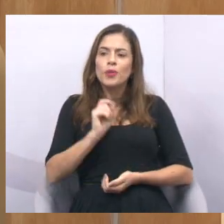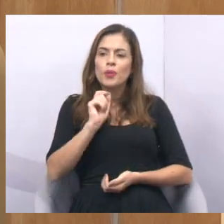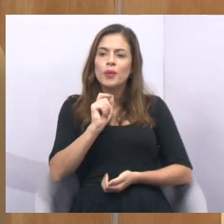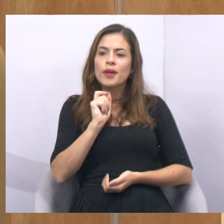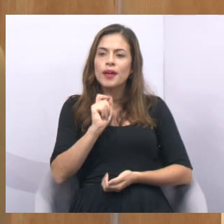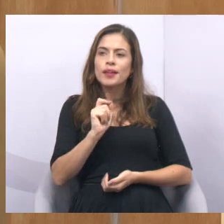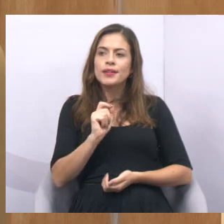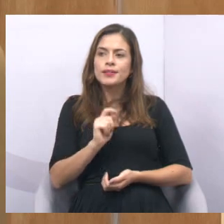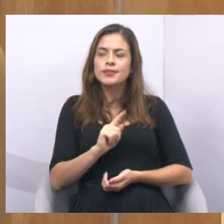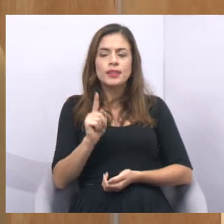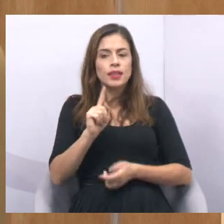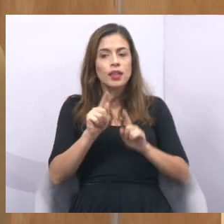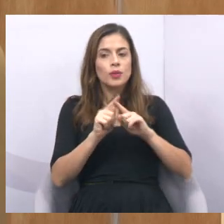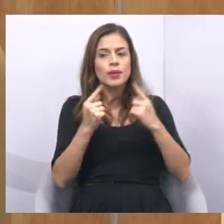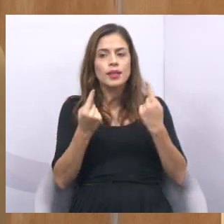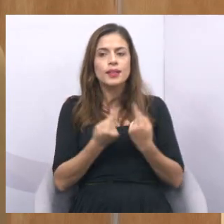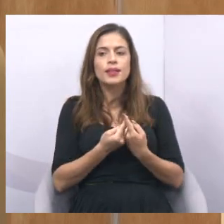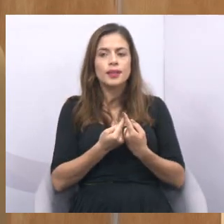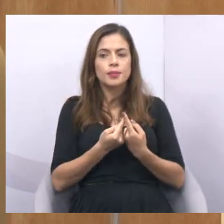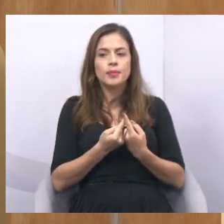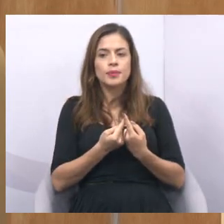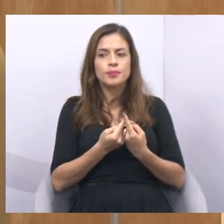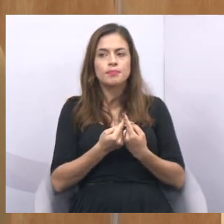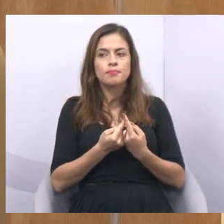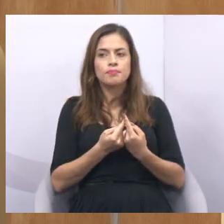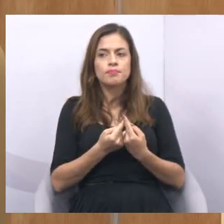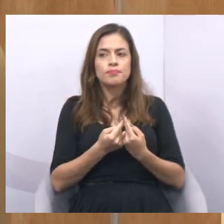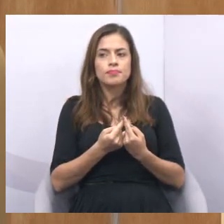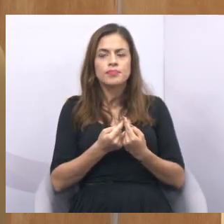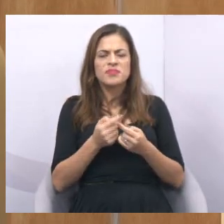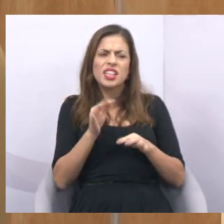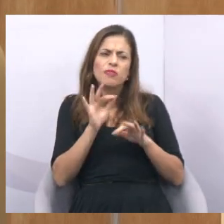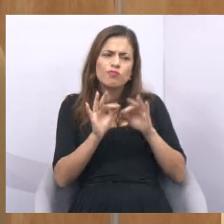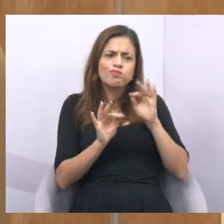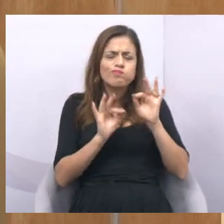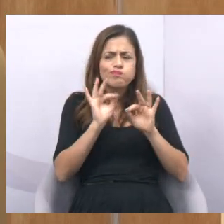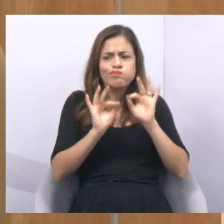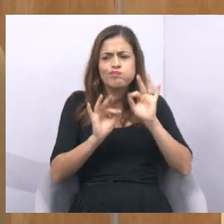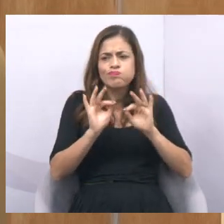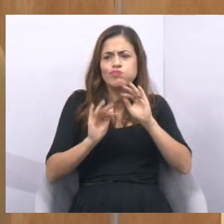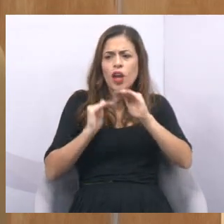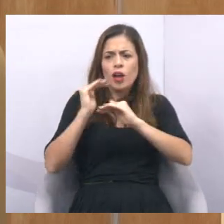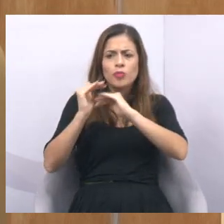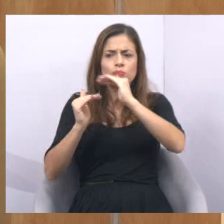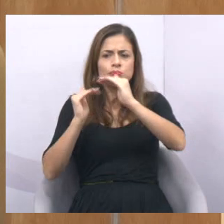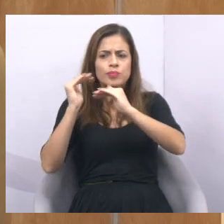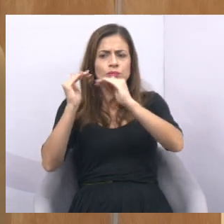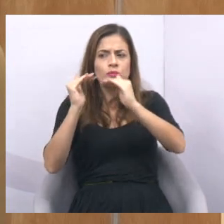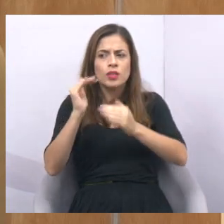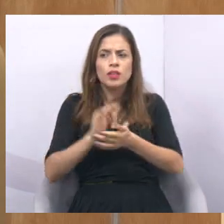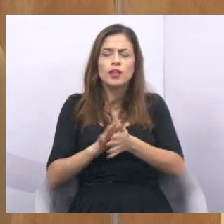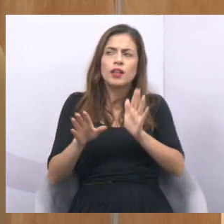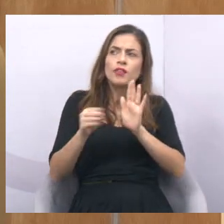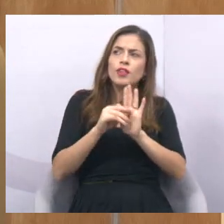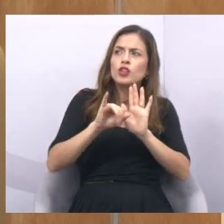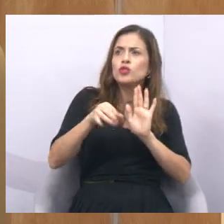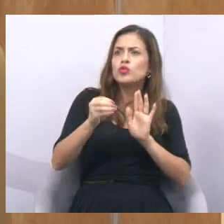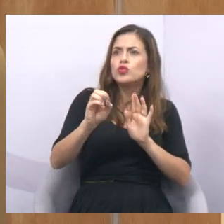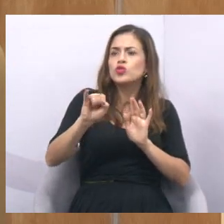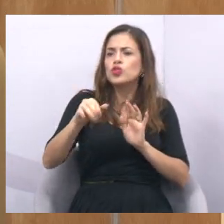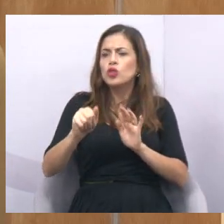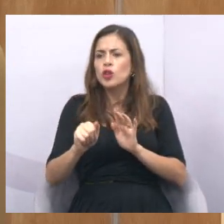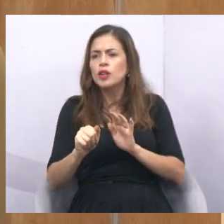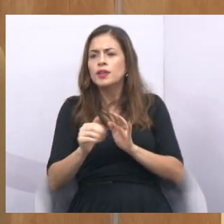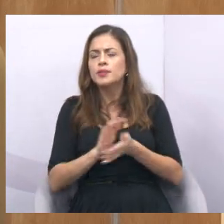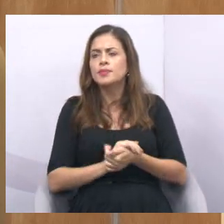não a equipe que nós formamos, porque a equipe que a gente acabou formando aqui, depois veio o Joia, e